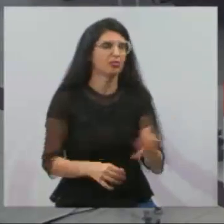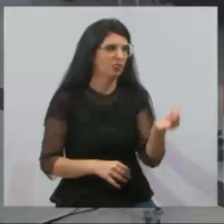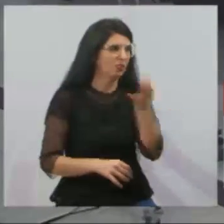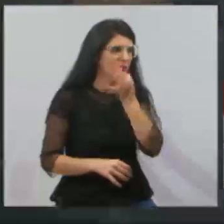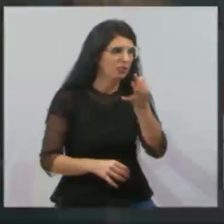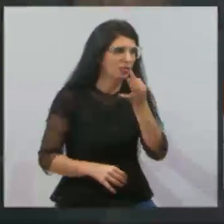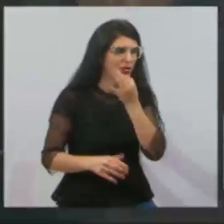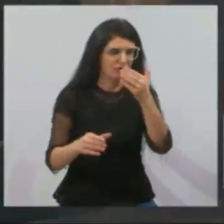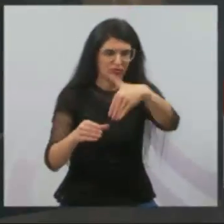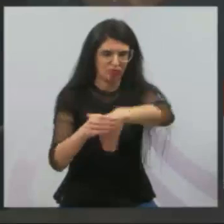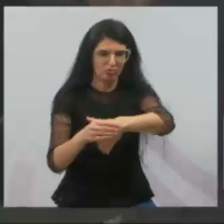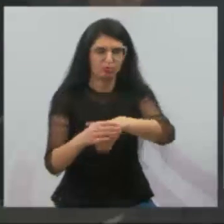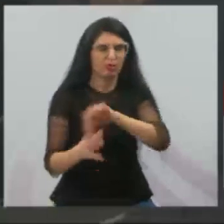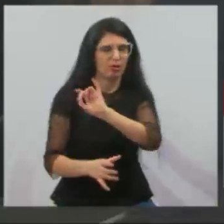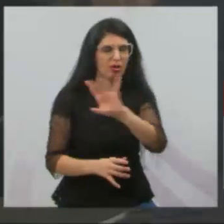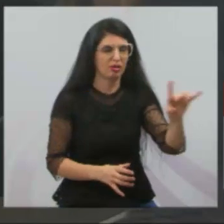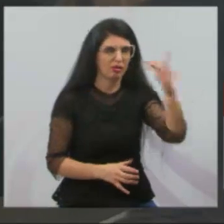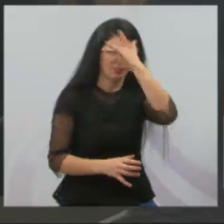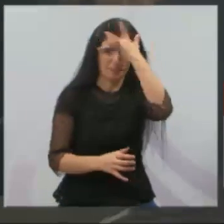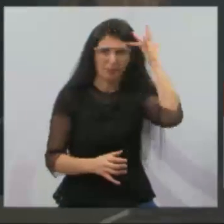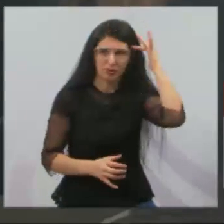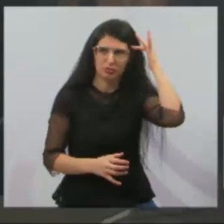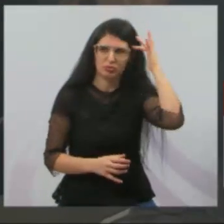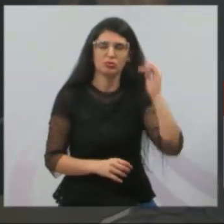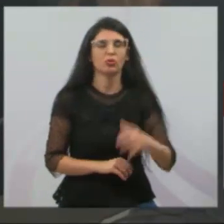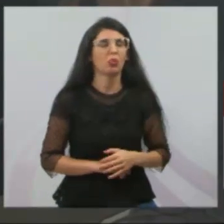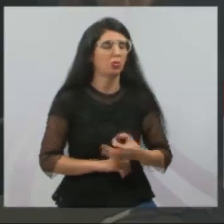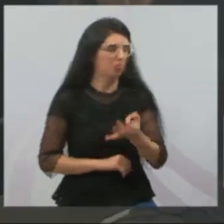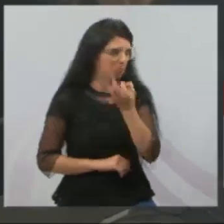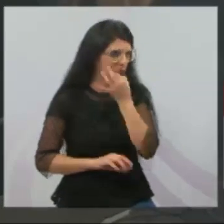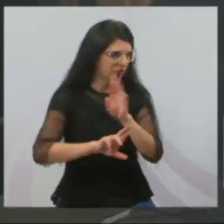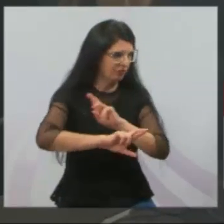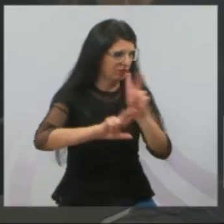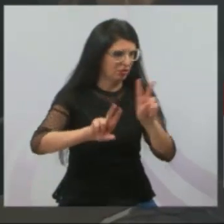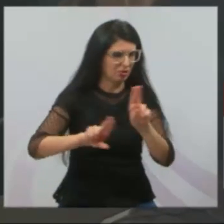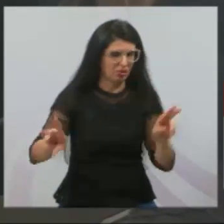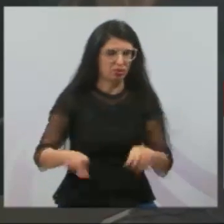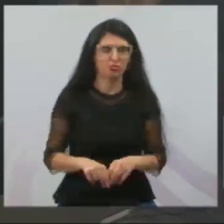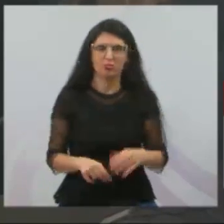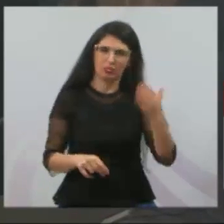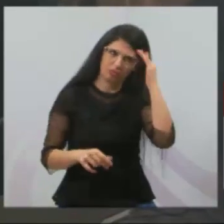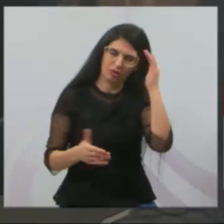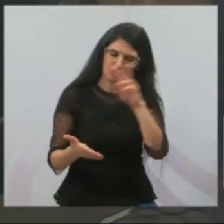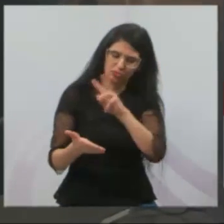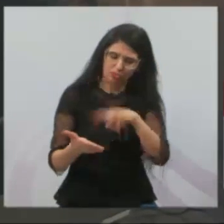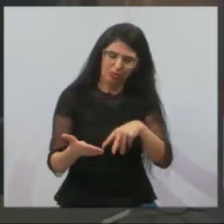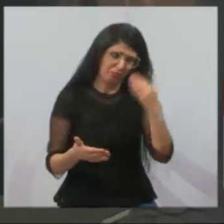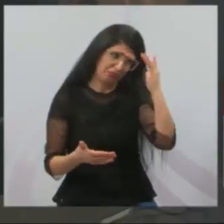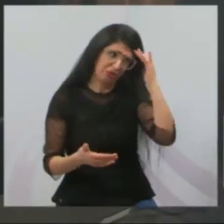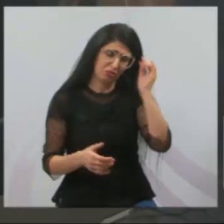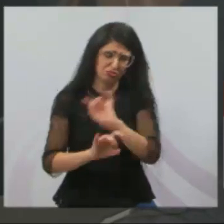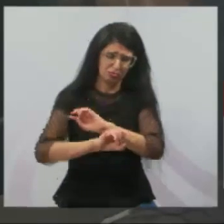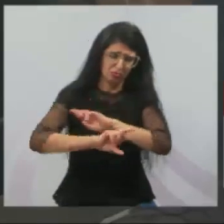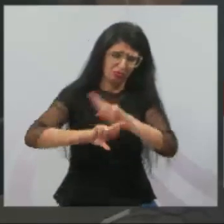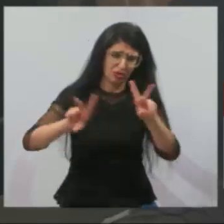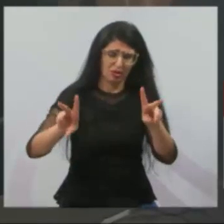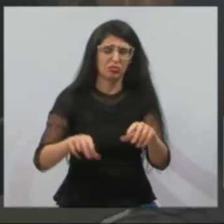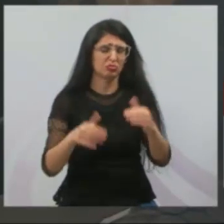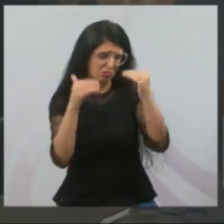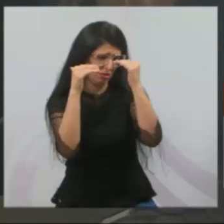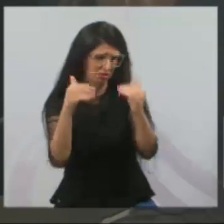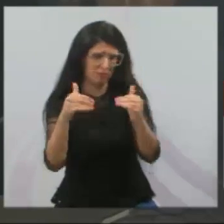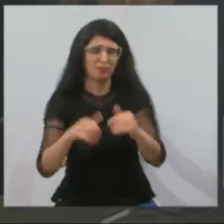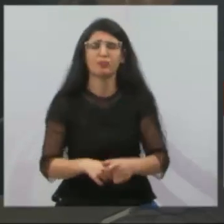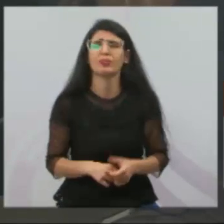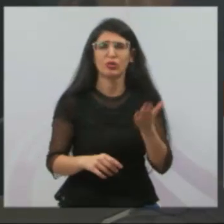uma forma de enxergar as questões que são trazidas a essa casa. E pelas razões que eu já justifiquei na tribuna, justifiquei